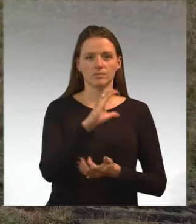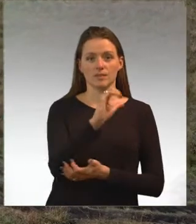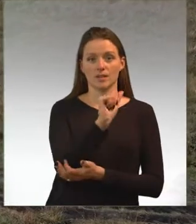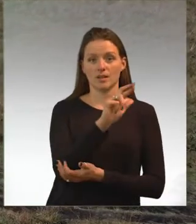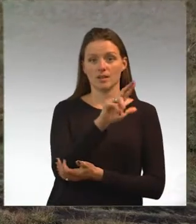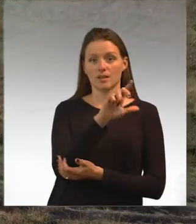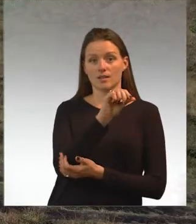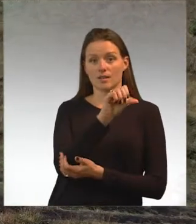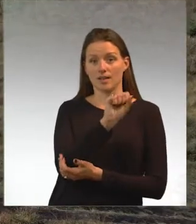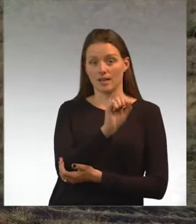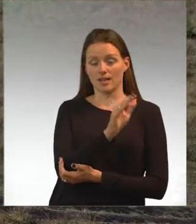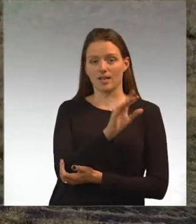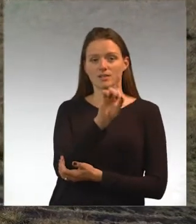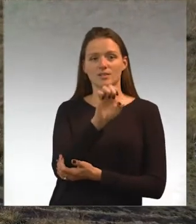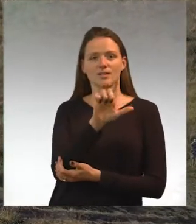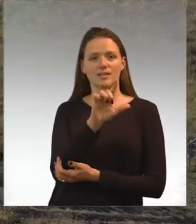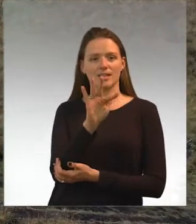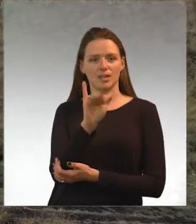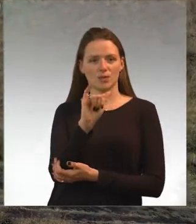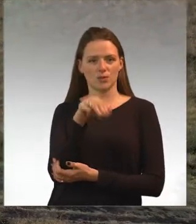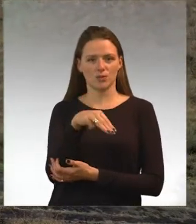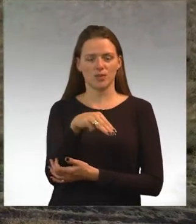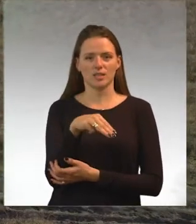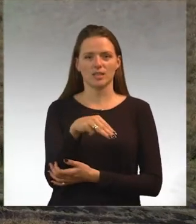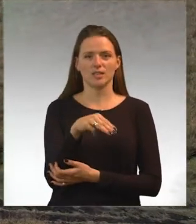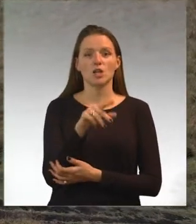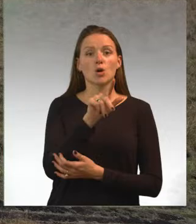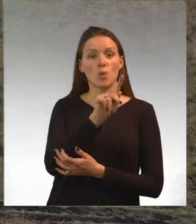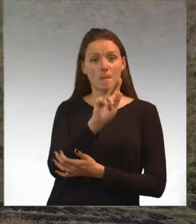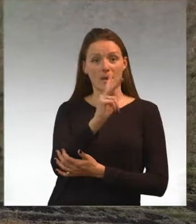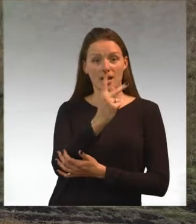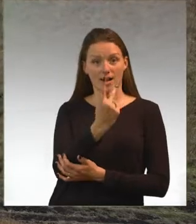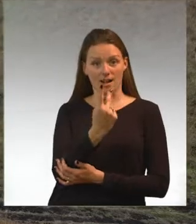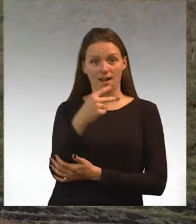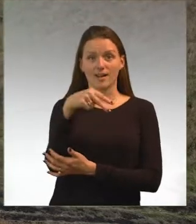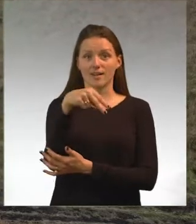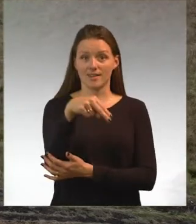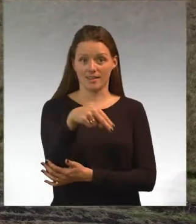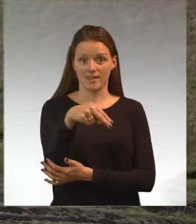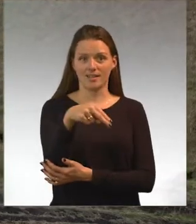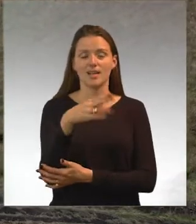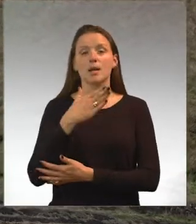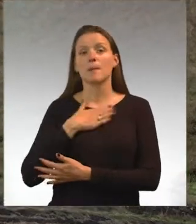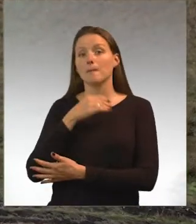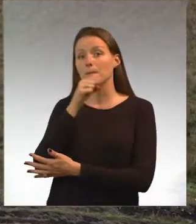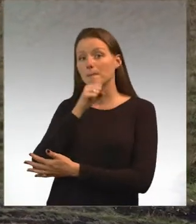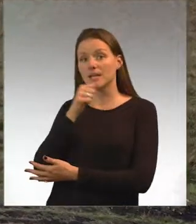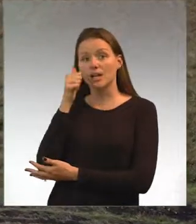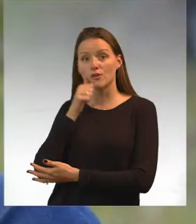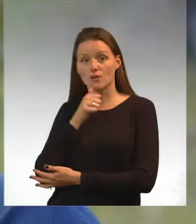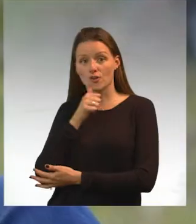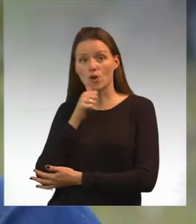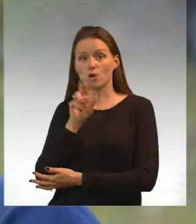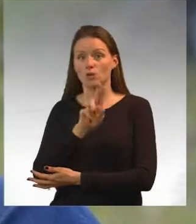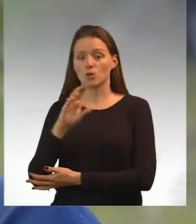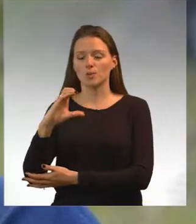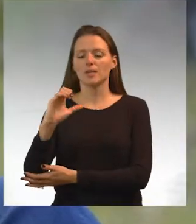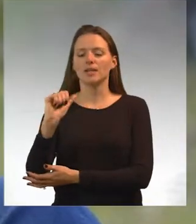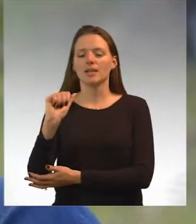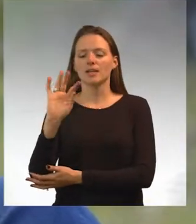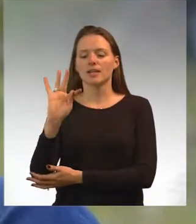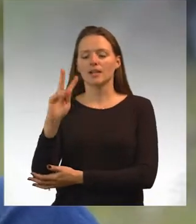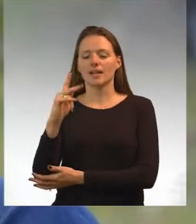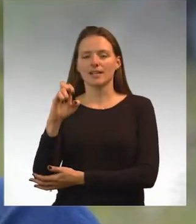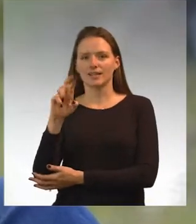Carlos Fernando de Moura Delfim, com PH e M. Minha avó se chamava